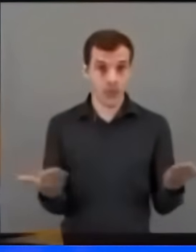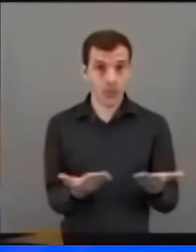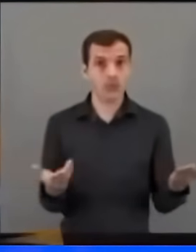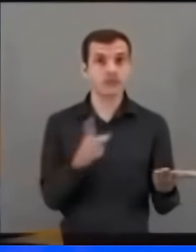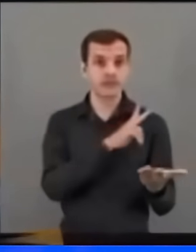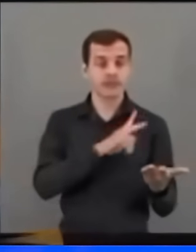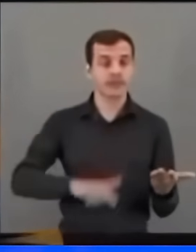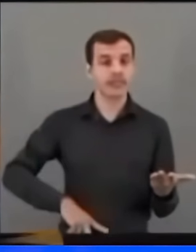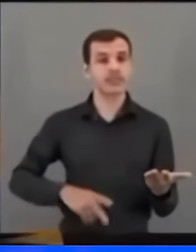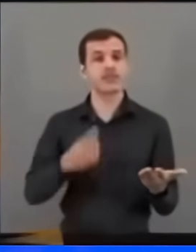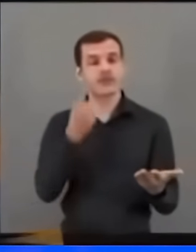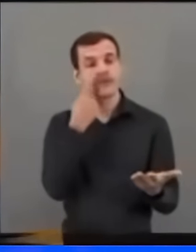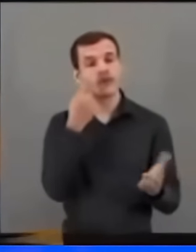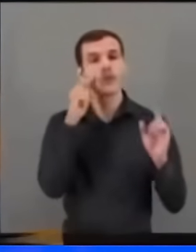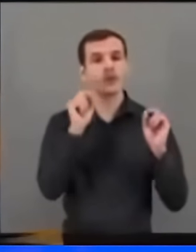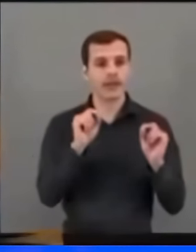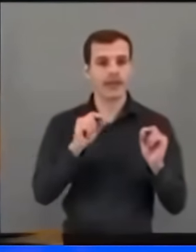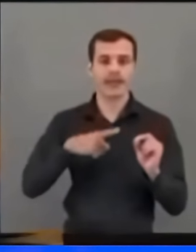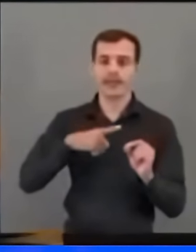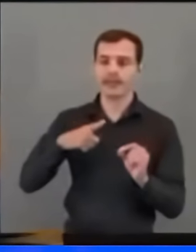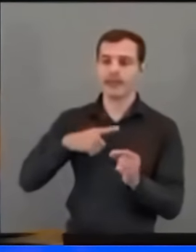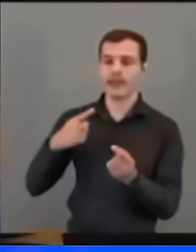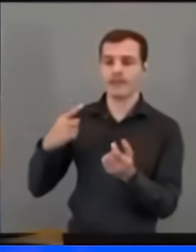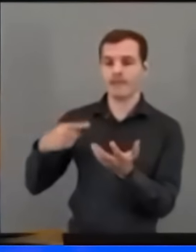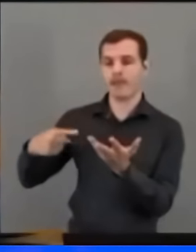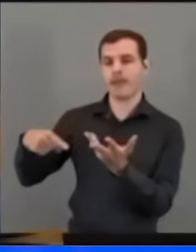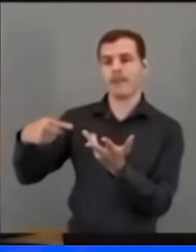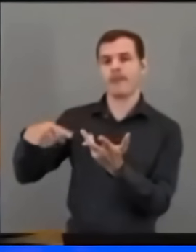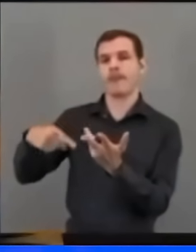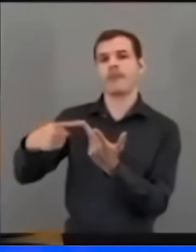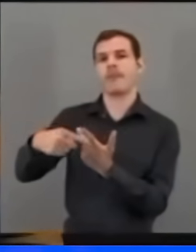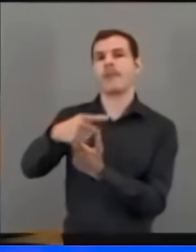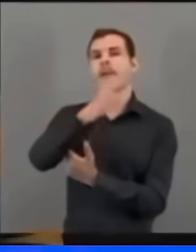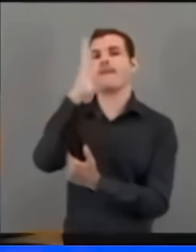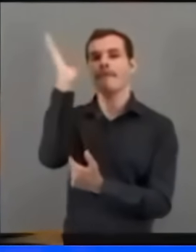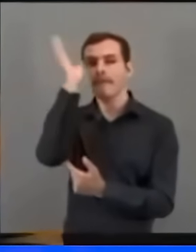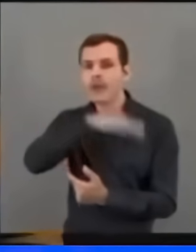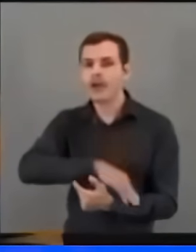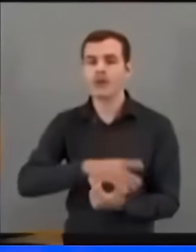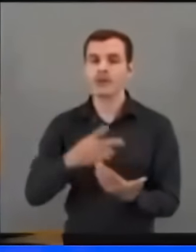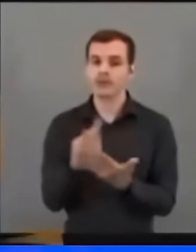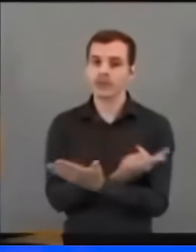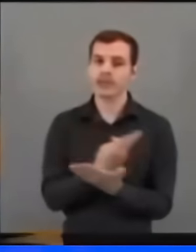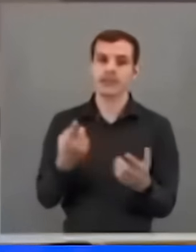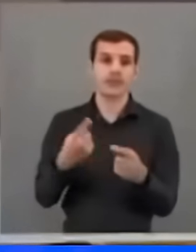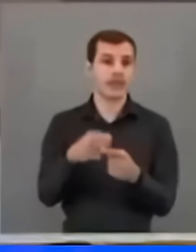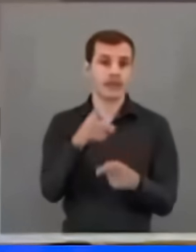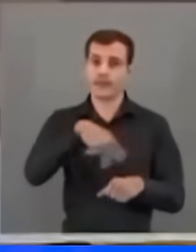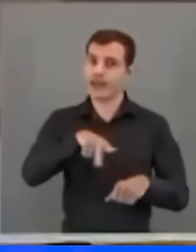mais continuar pagando um custo tão alto para garantir a impunidade de Alexandre de Moraes.